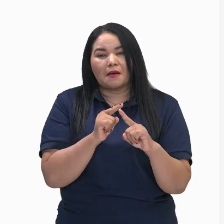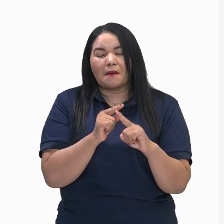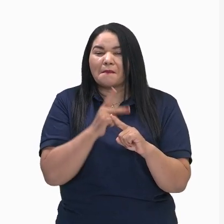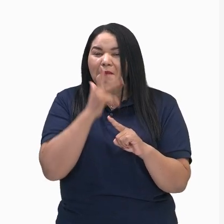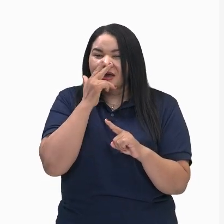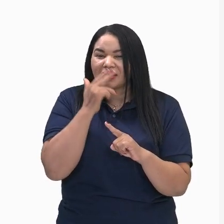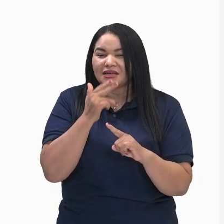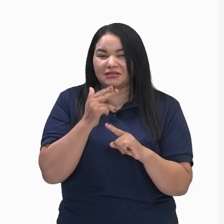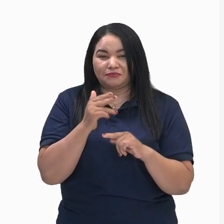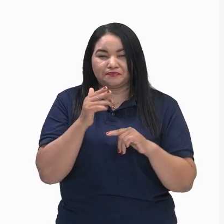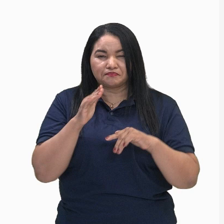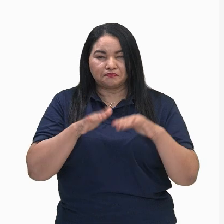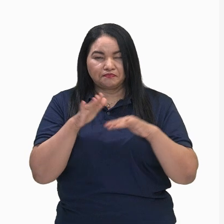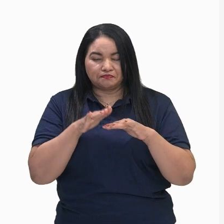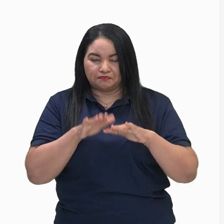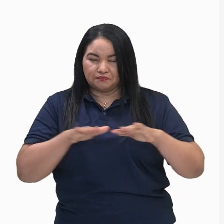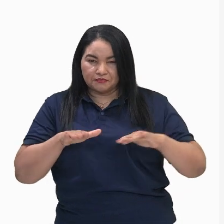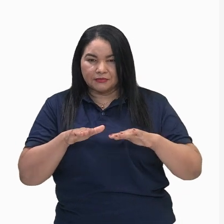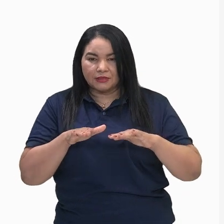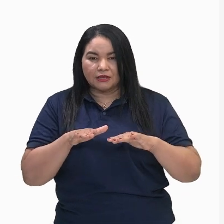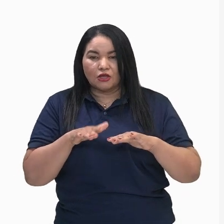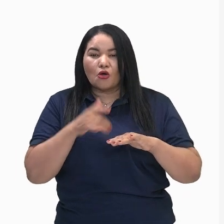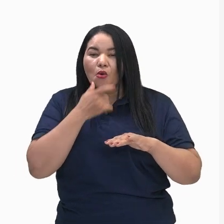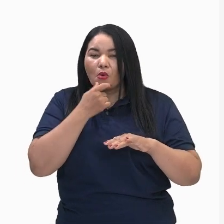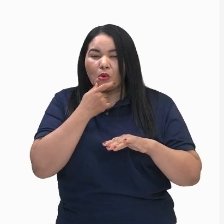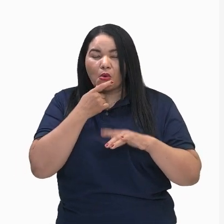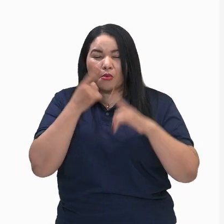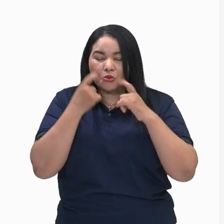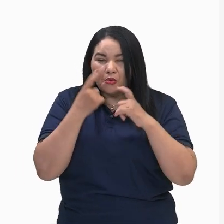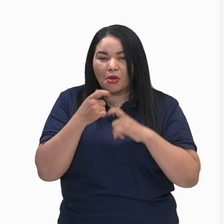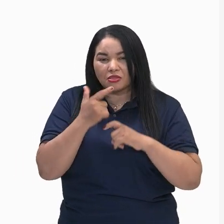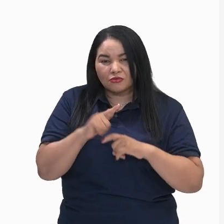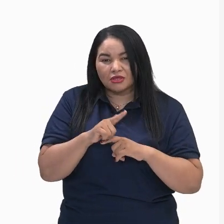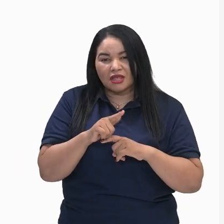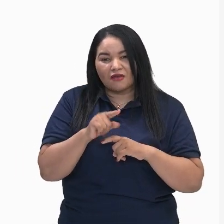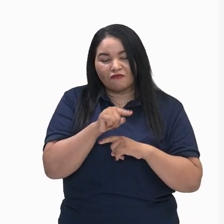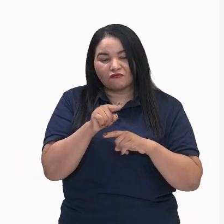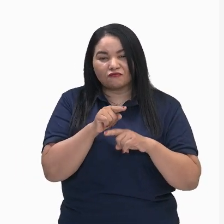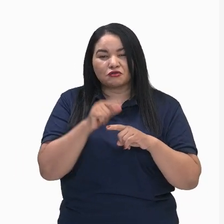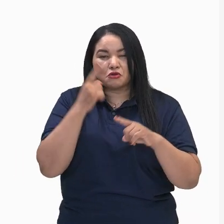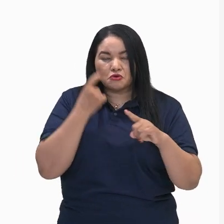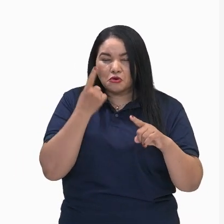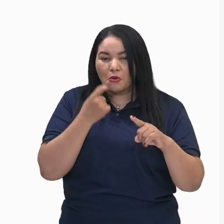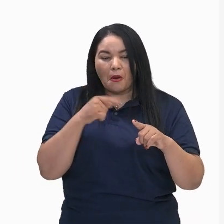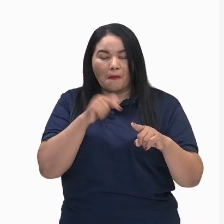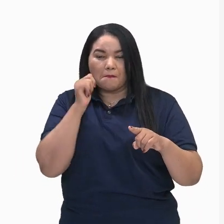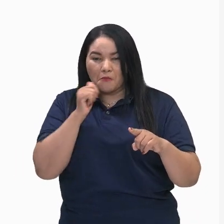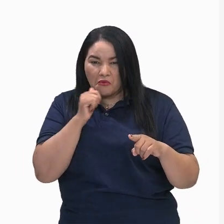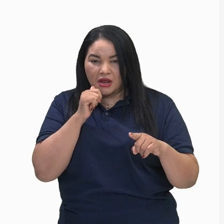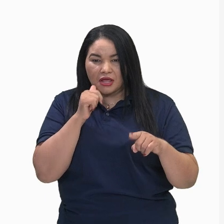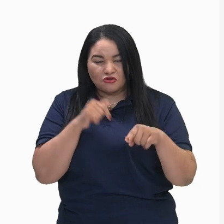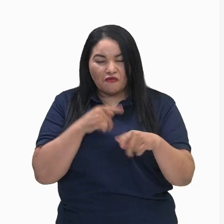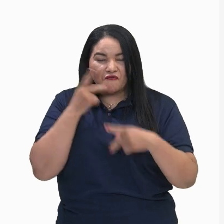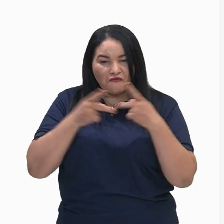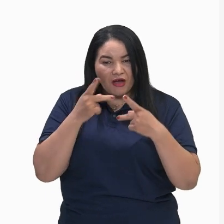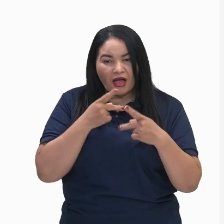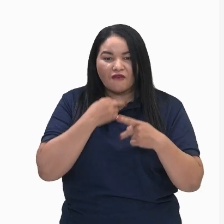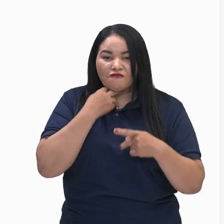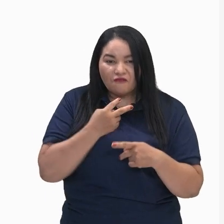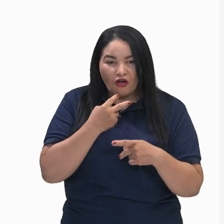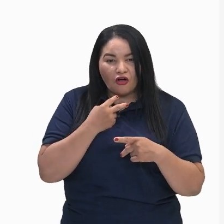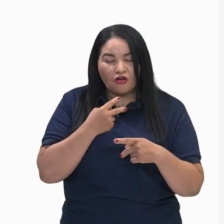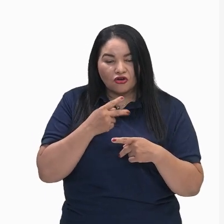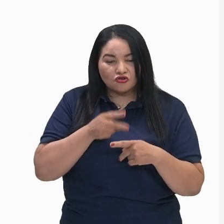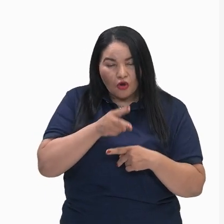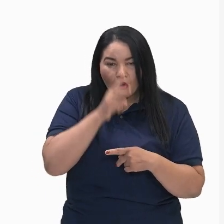nosso cotidiano, tais como: menino não chora, isso é coisa de mulherzinha, fala direito, engrossa essa voz,